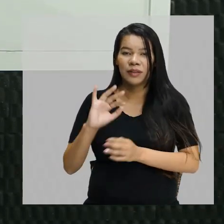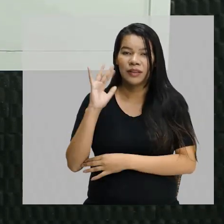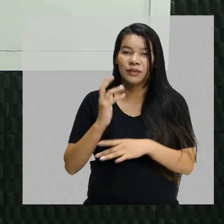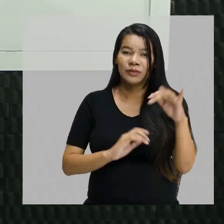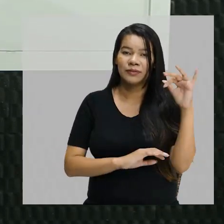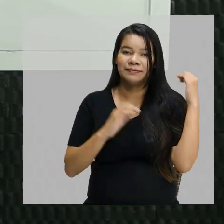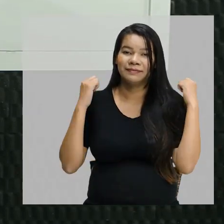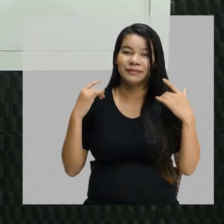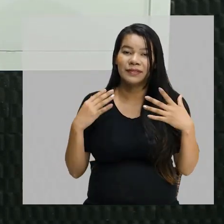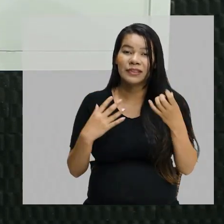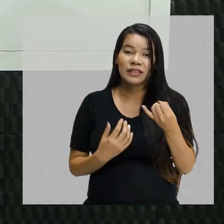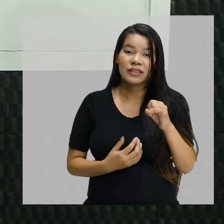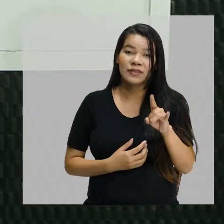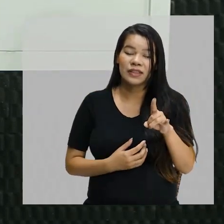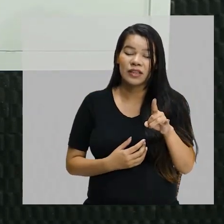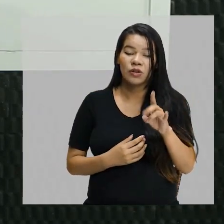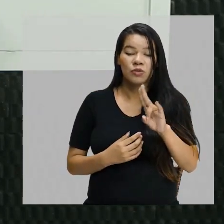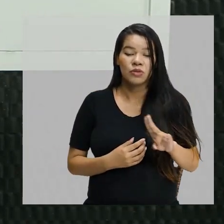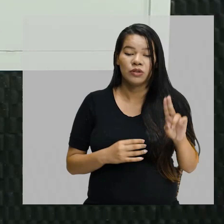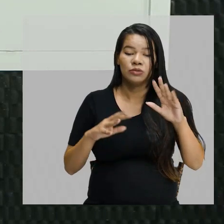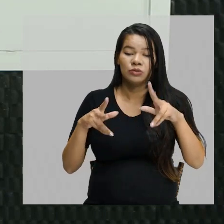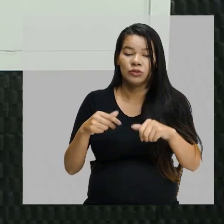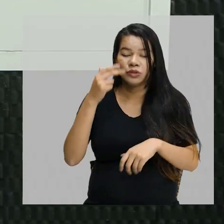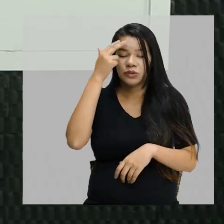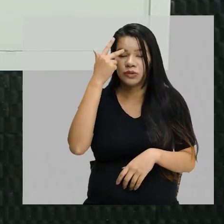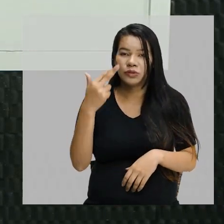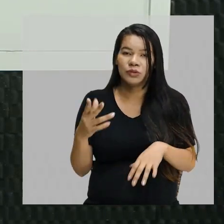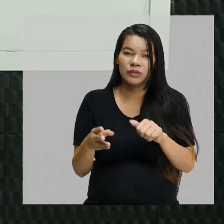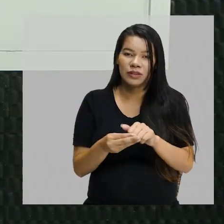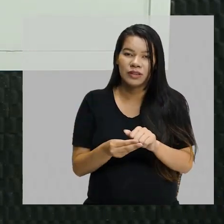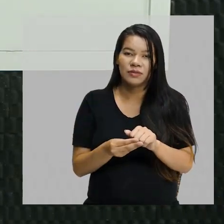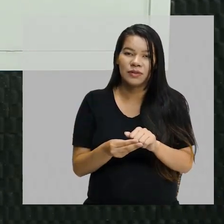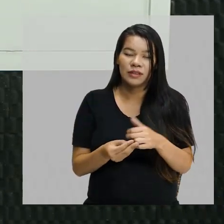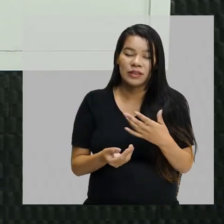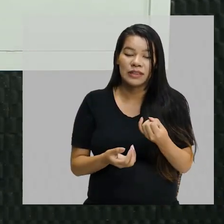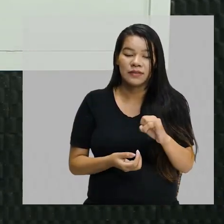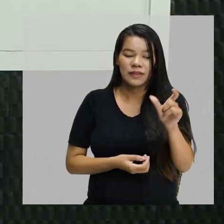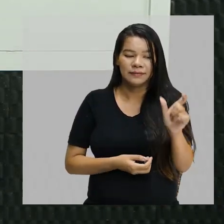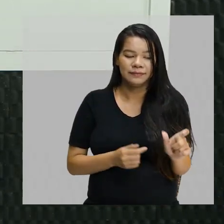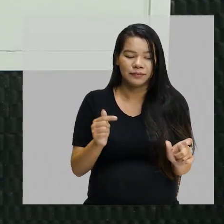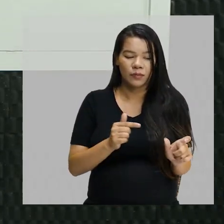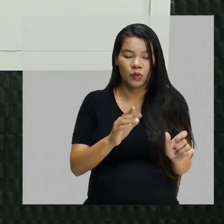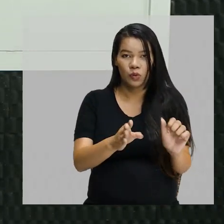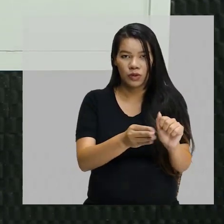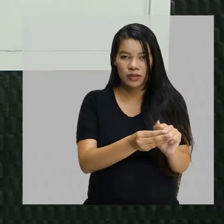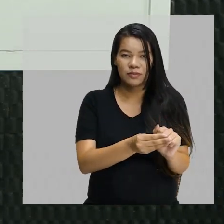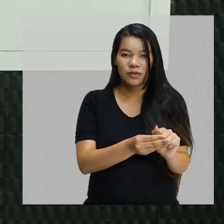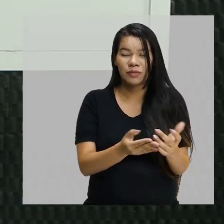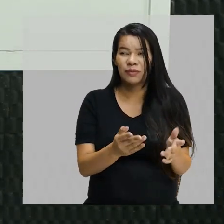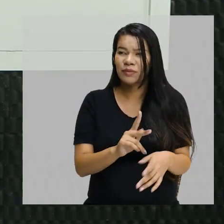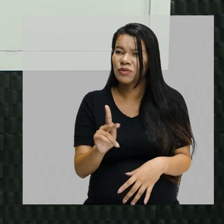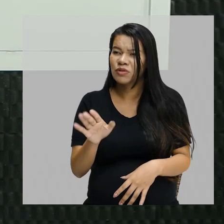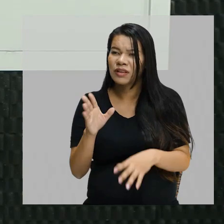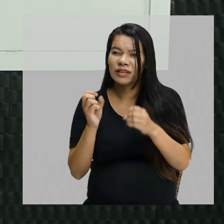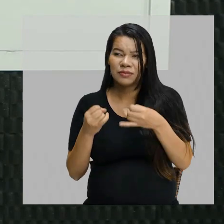a história do conhecimento em si tá Então veja só se você pegar o famoso conhecimento será professor já falou aqui